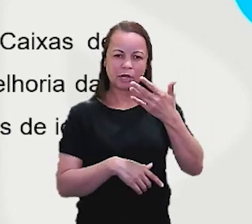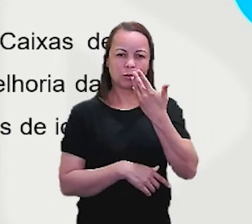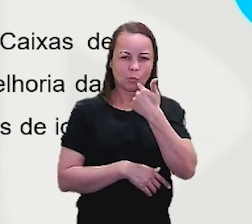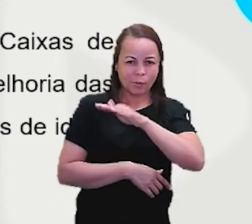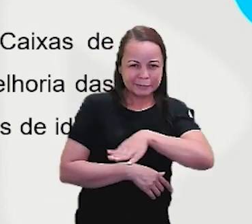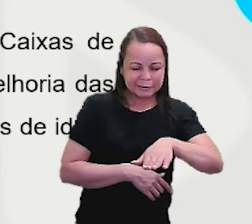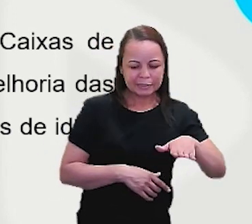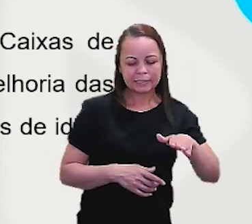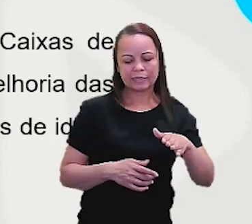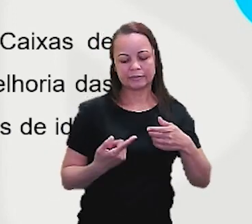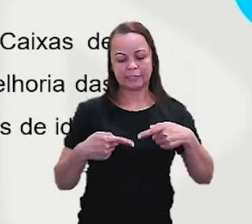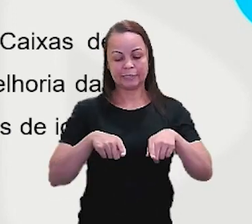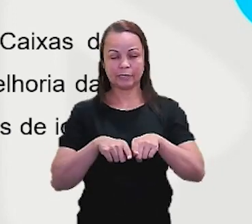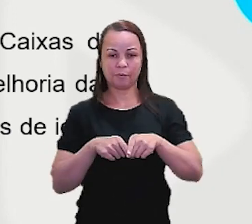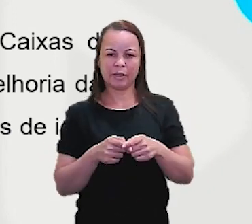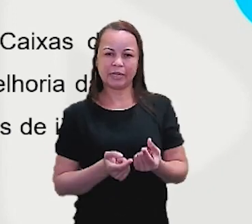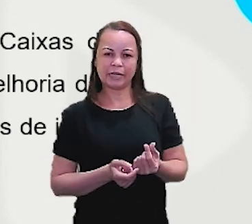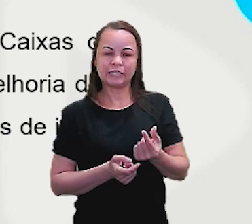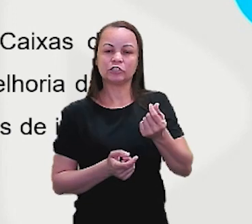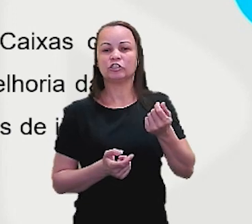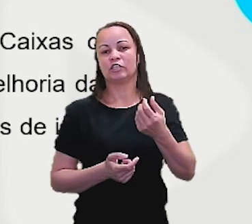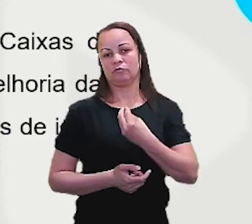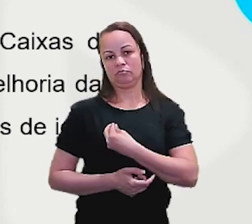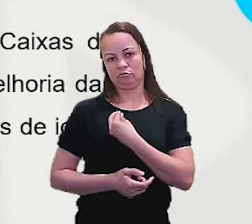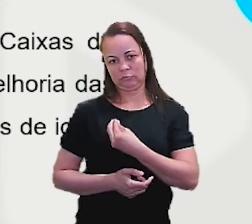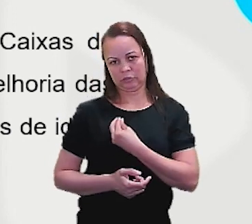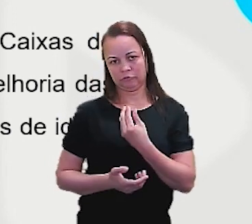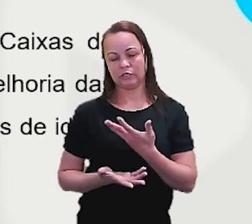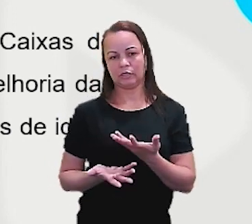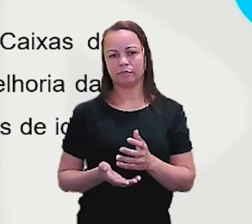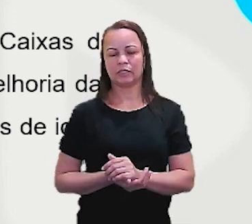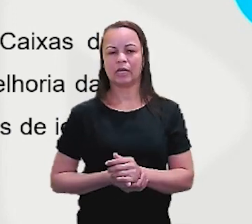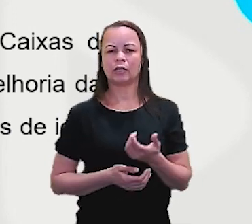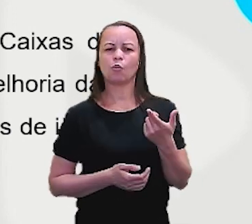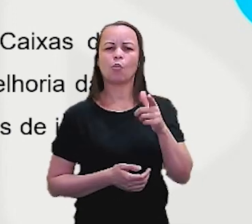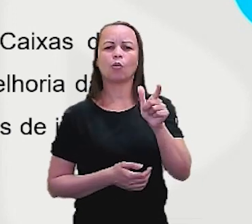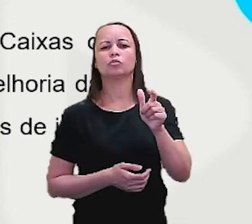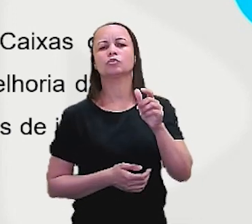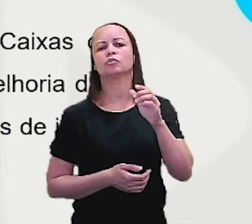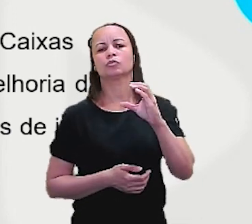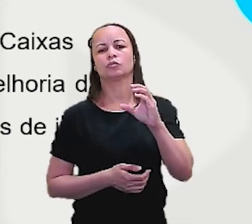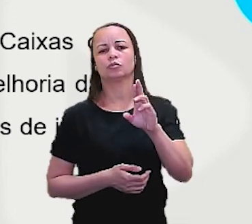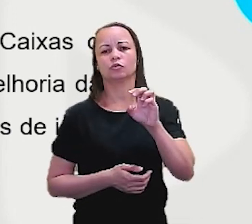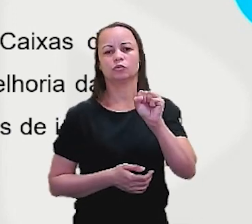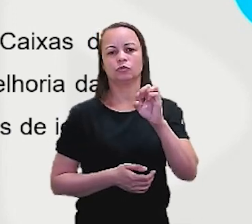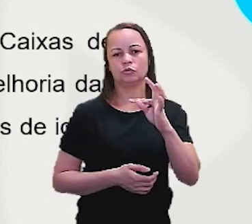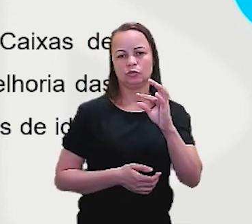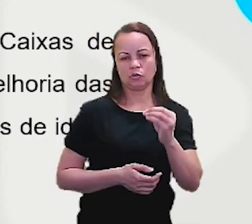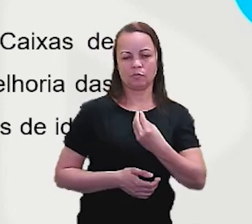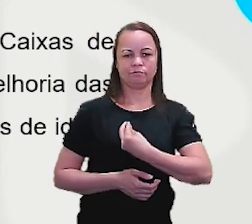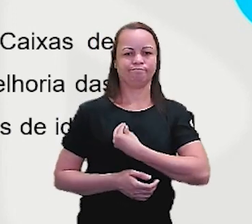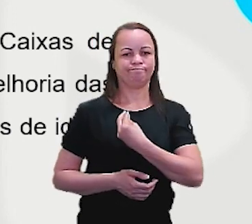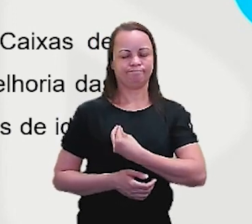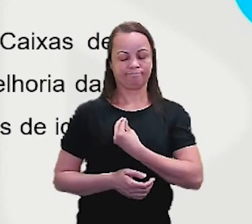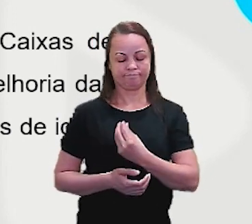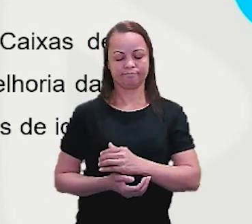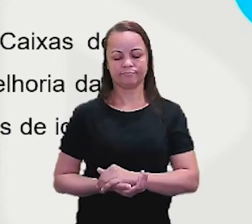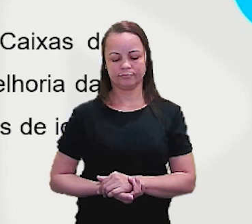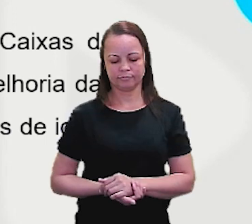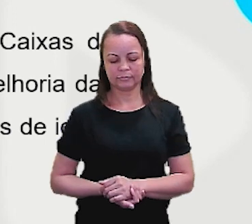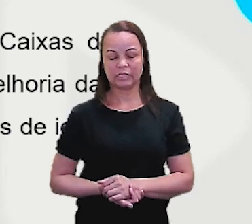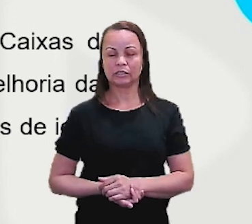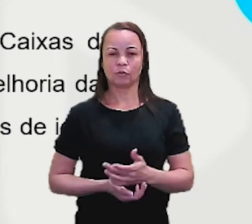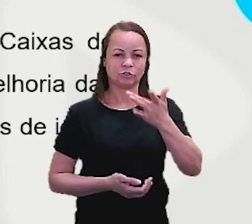contra a carestia de vida. Carestia é o alto custo para se viver. Então, quando as pessoas